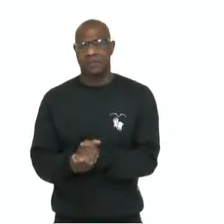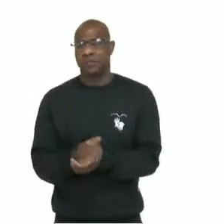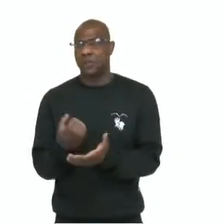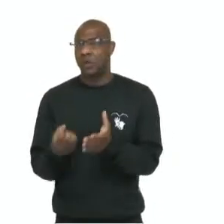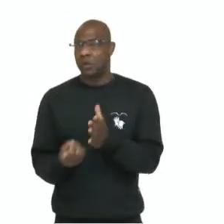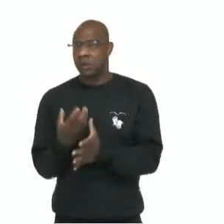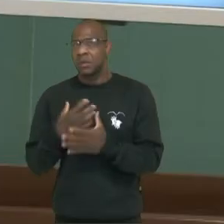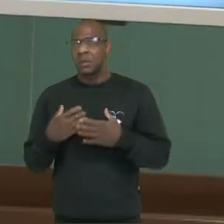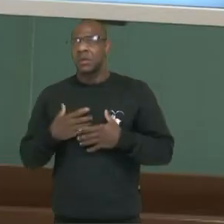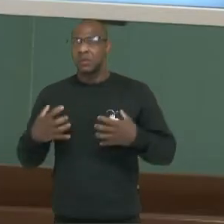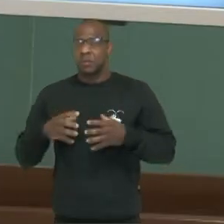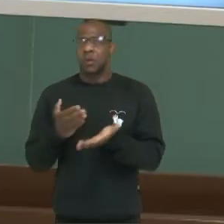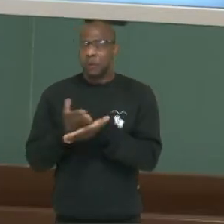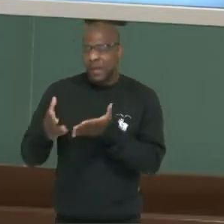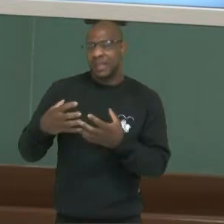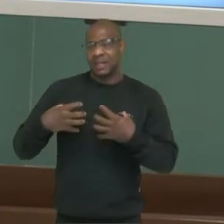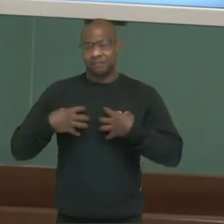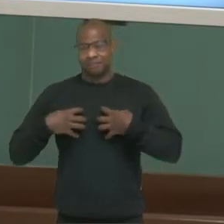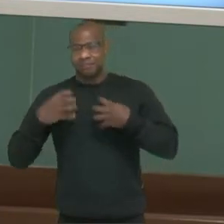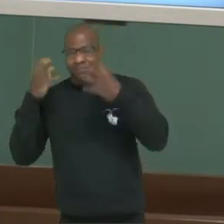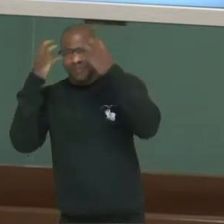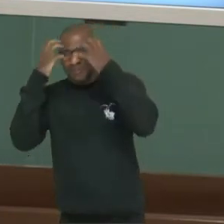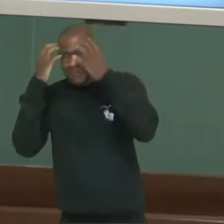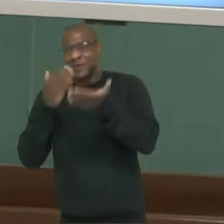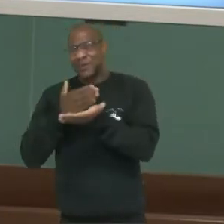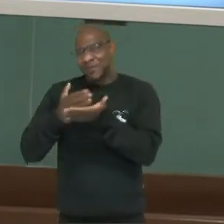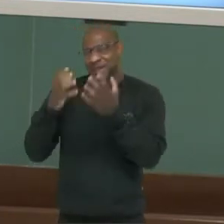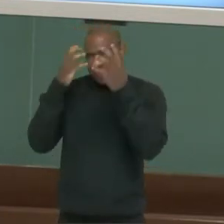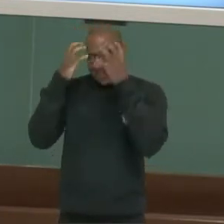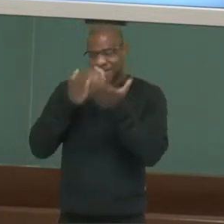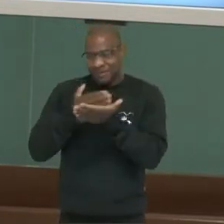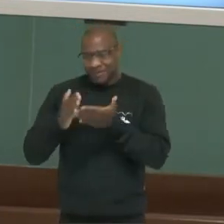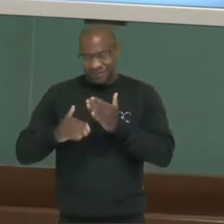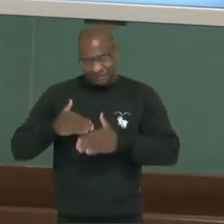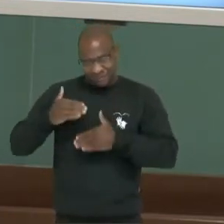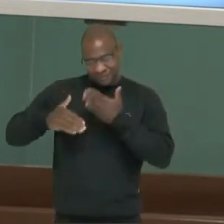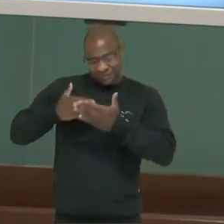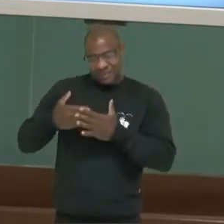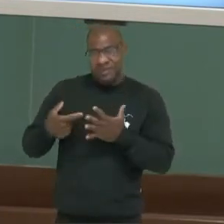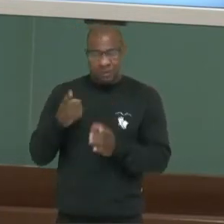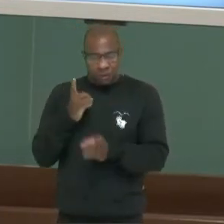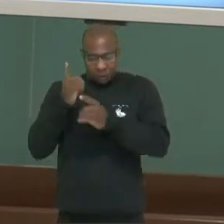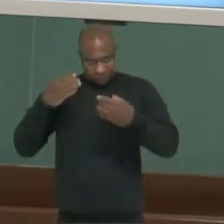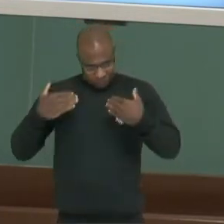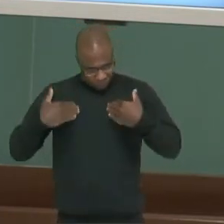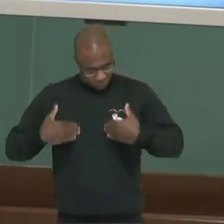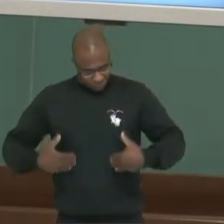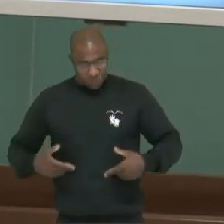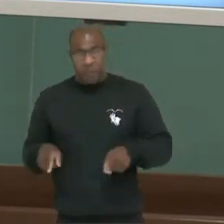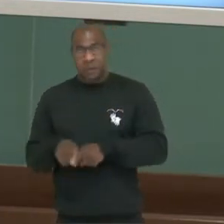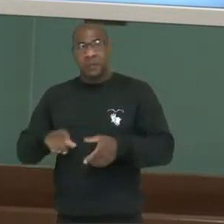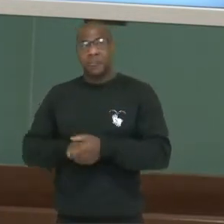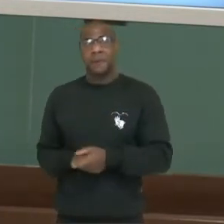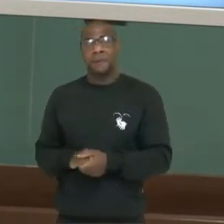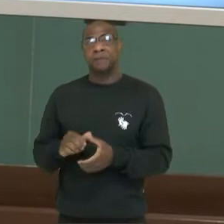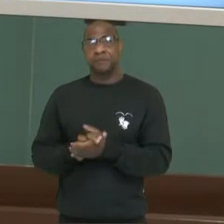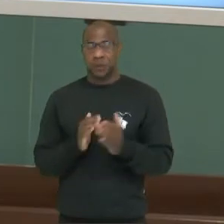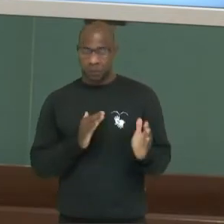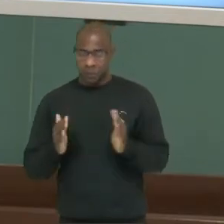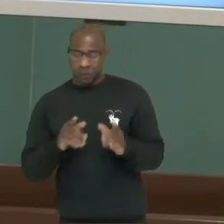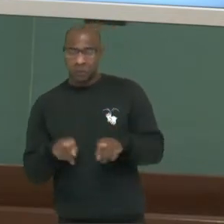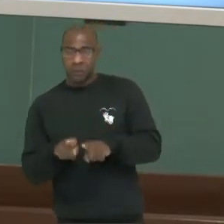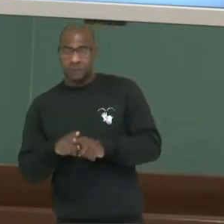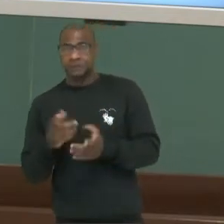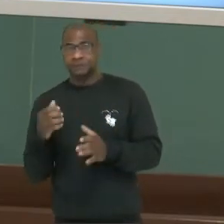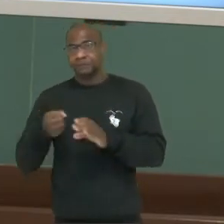surgir as glândulas mamárias e o início do desenvolvimento do corpo dela. E um estágio bem característico e bem